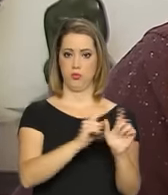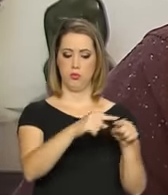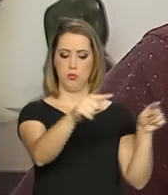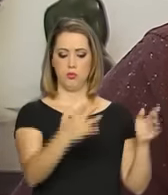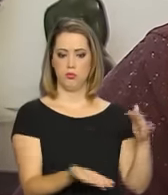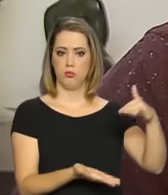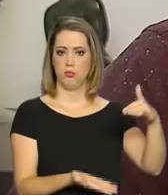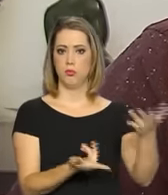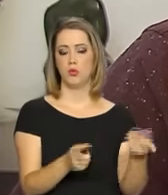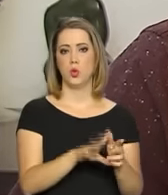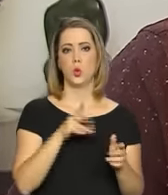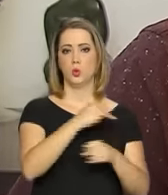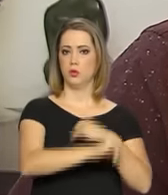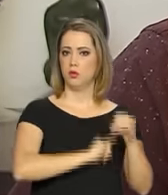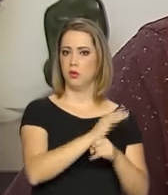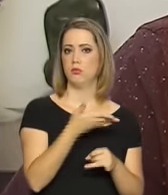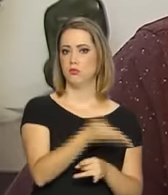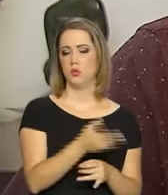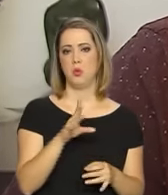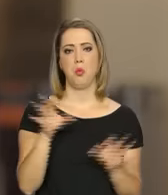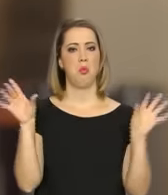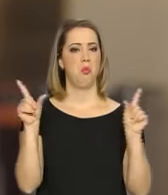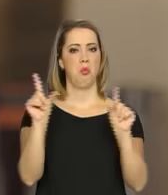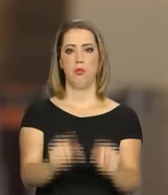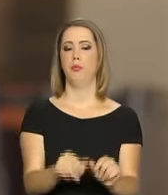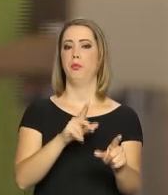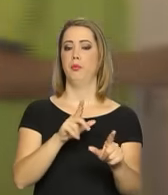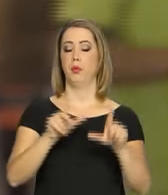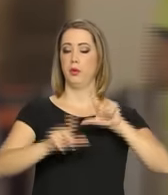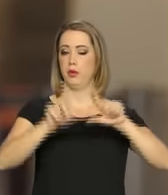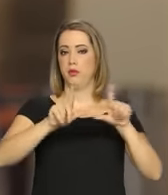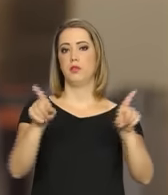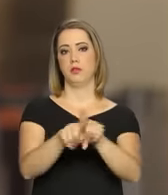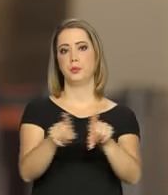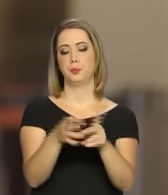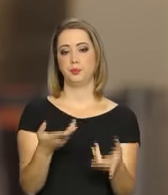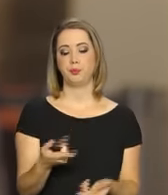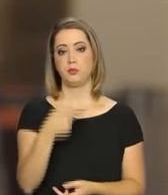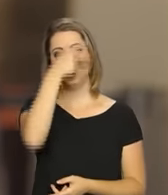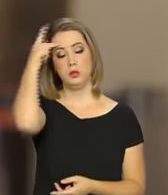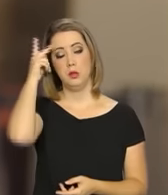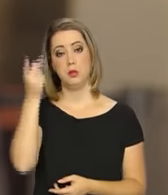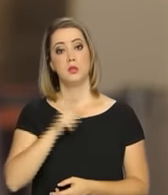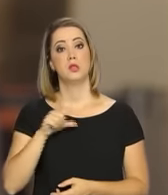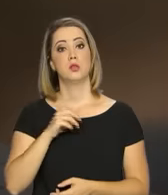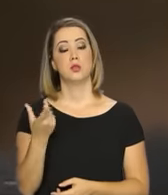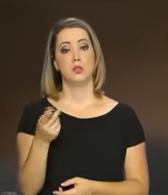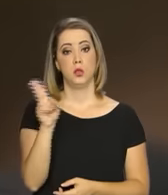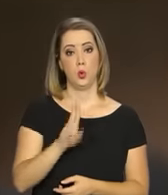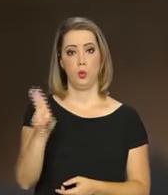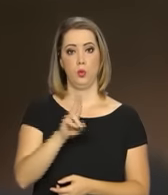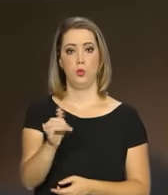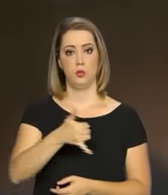tudo tudo através da internet vejo muito pouca muito pouco televisão o número de brasileiros que possuem um celular também segue crescendo